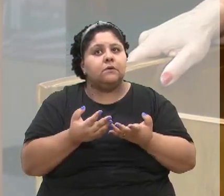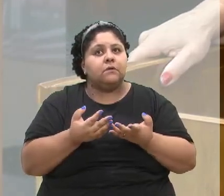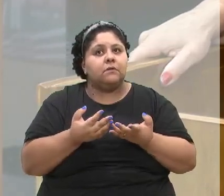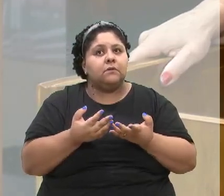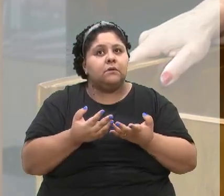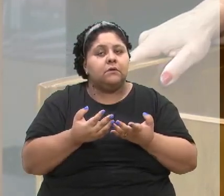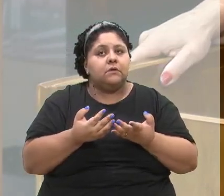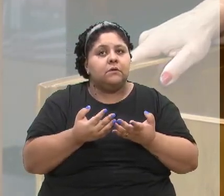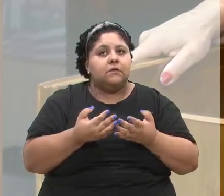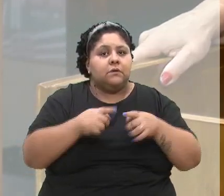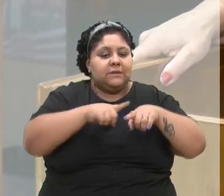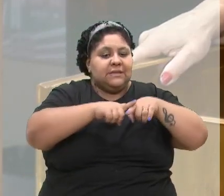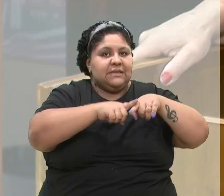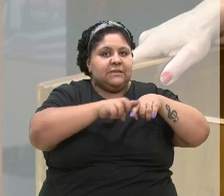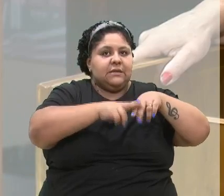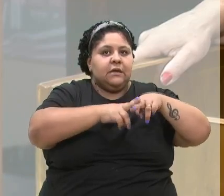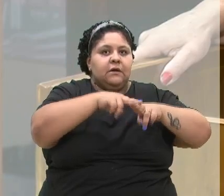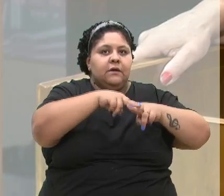parques, nessas